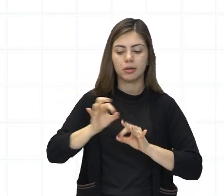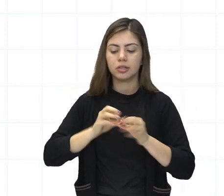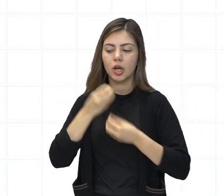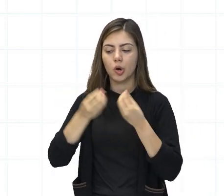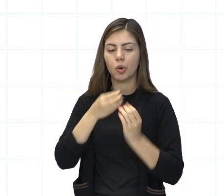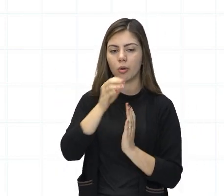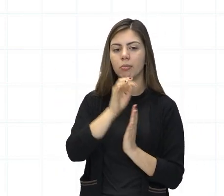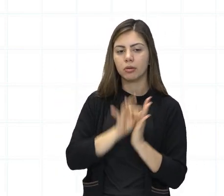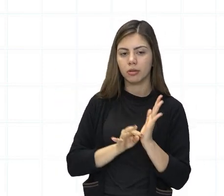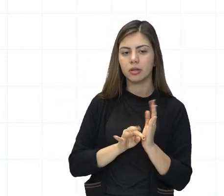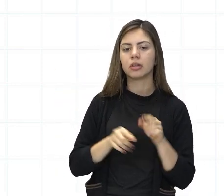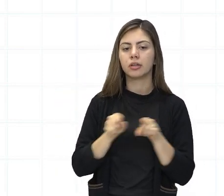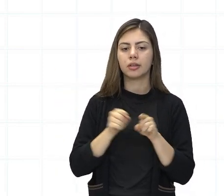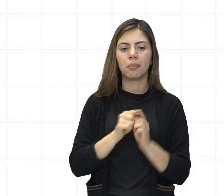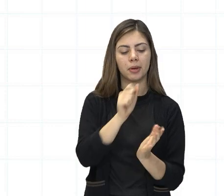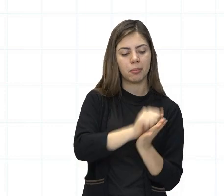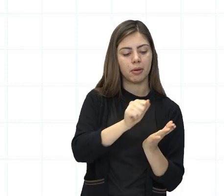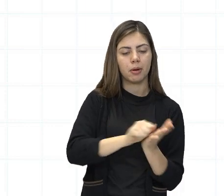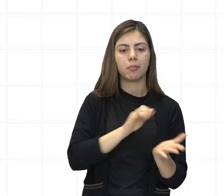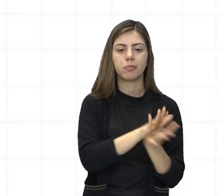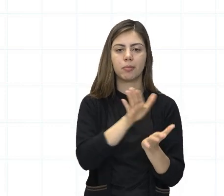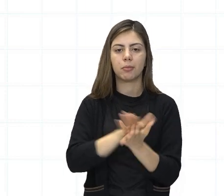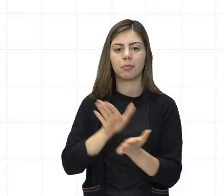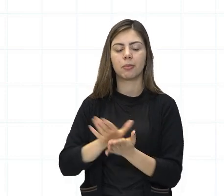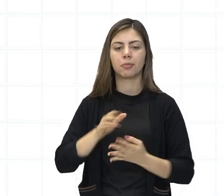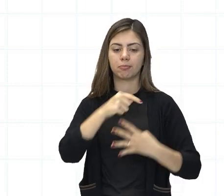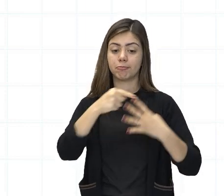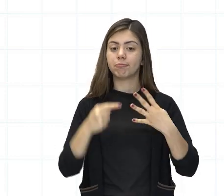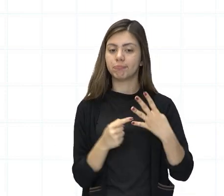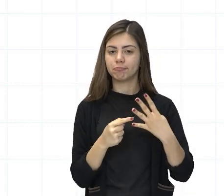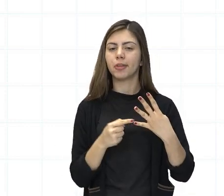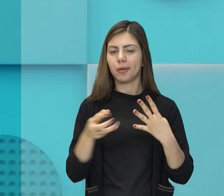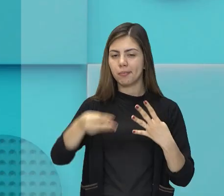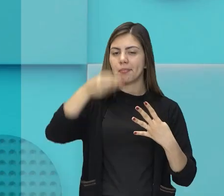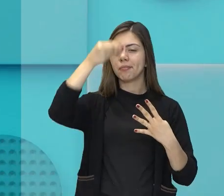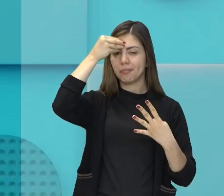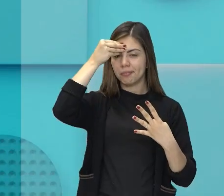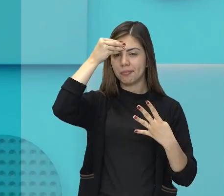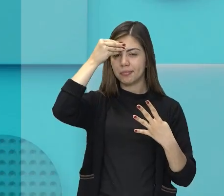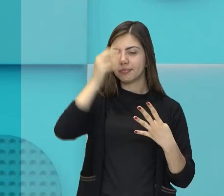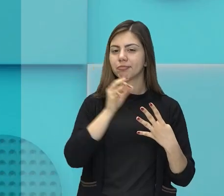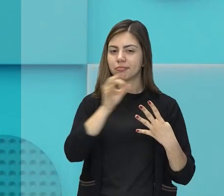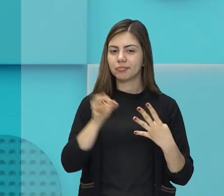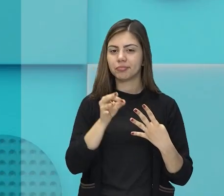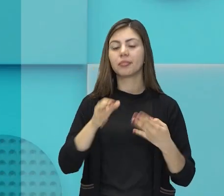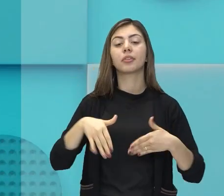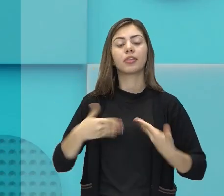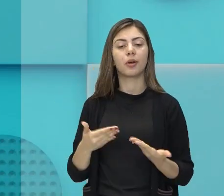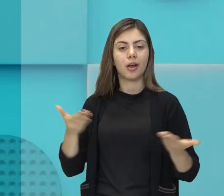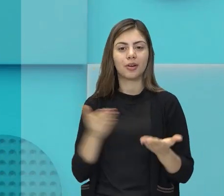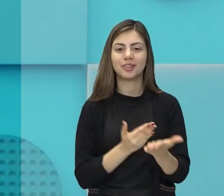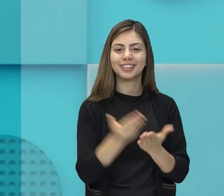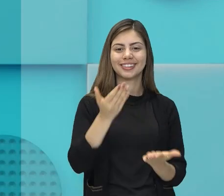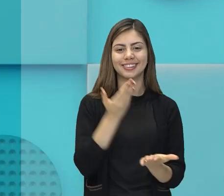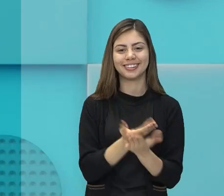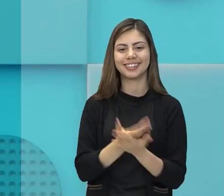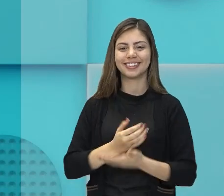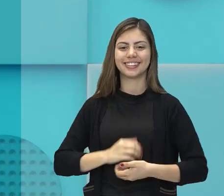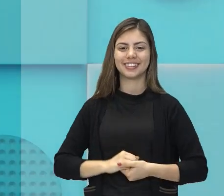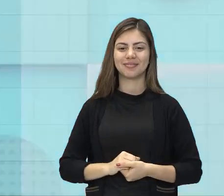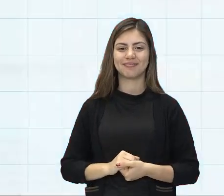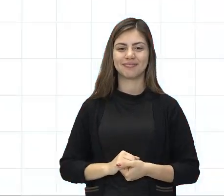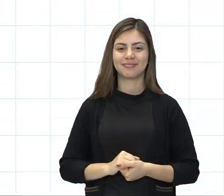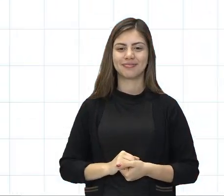edição, escrita e publicação. Então, tendo este plano em mente, vamos a esta